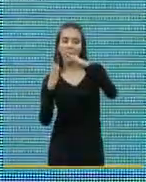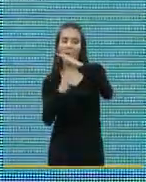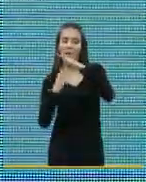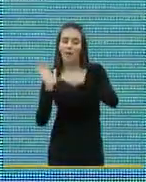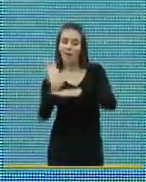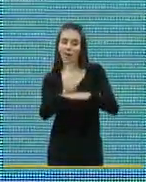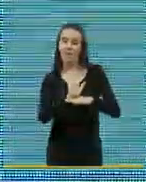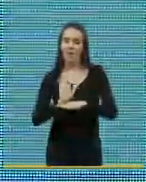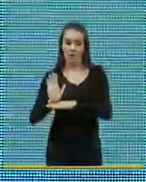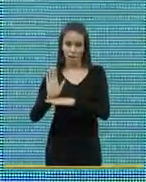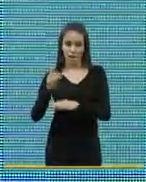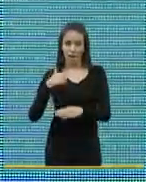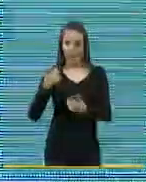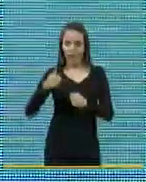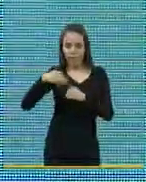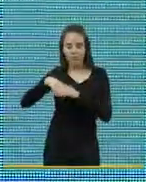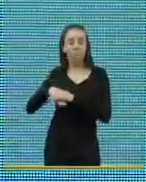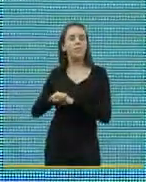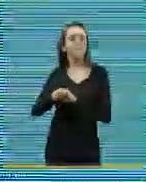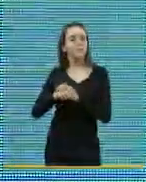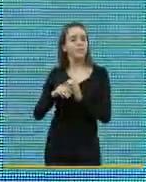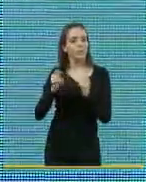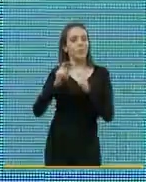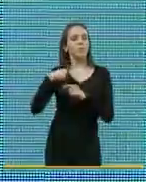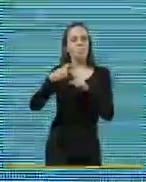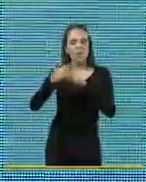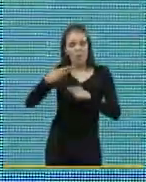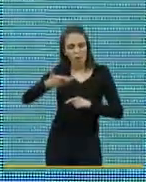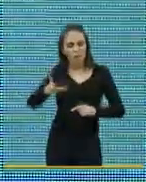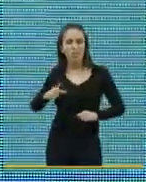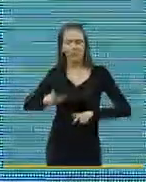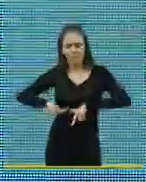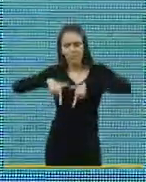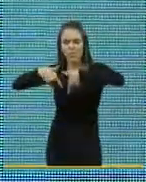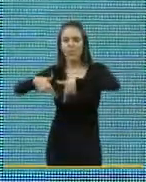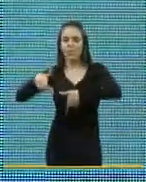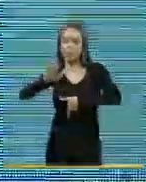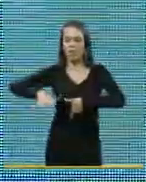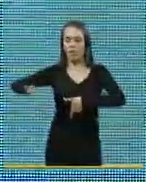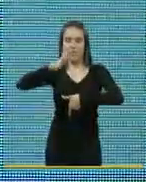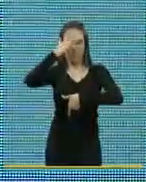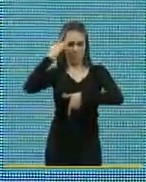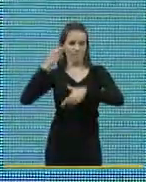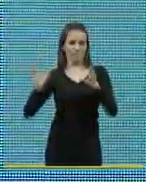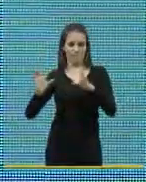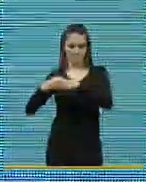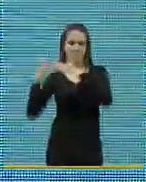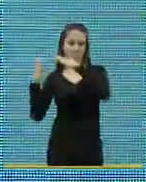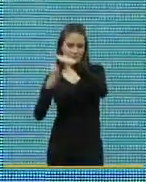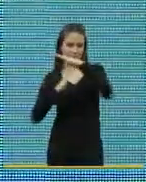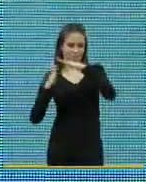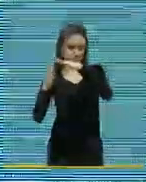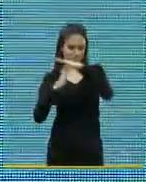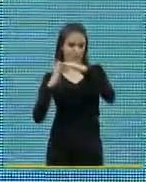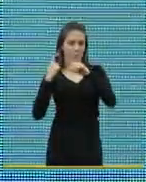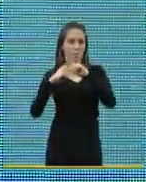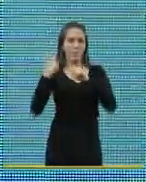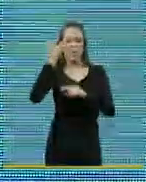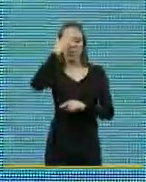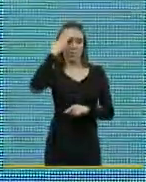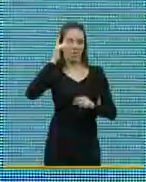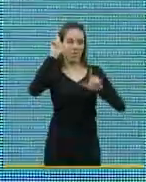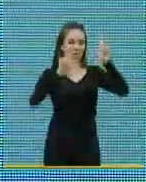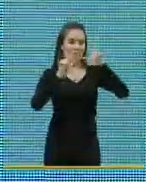minhas energias meu capital político para enfrentar este centro do processo é evidente que há uma hipertrofia da mídia